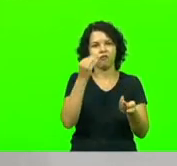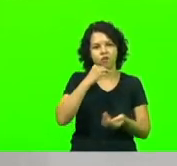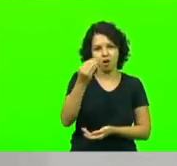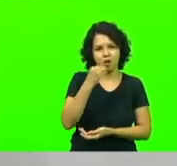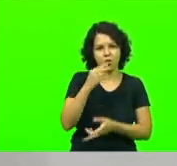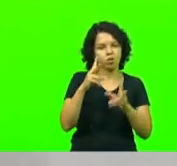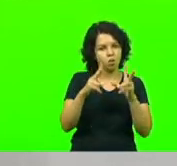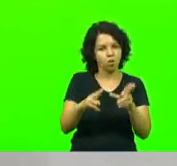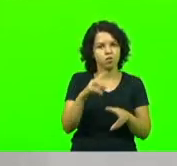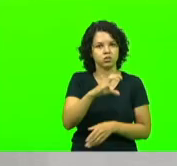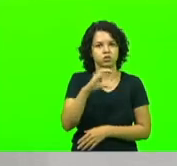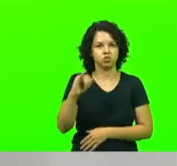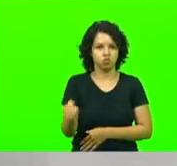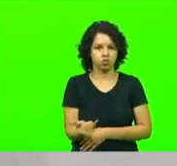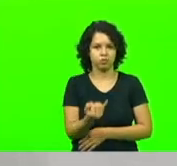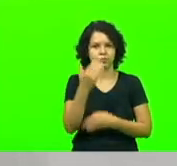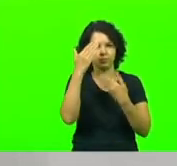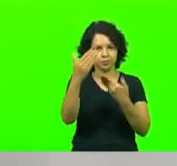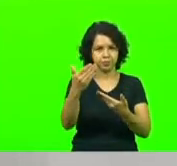CCJ. Muito obrigado.